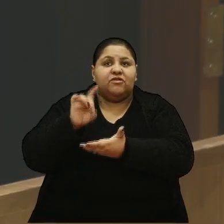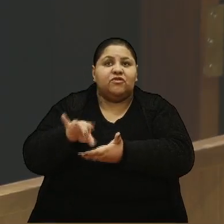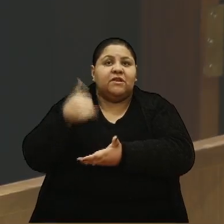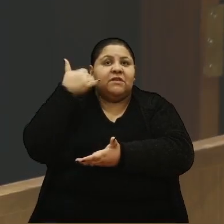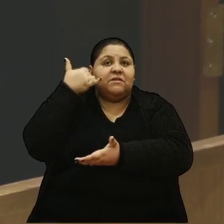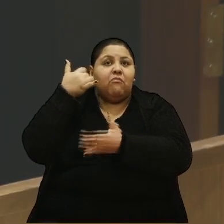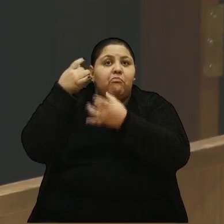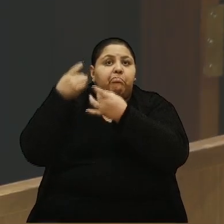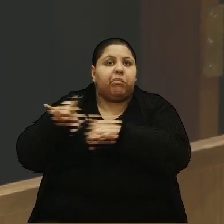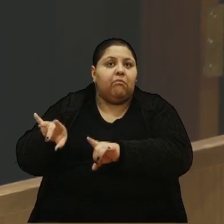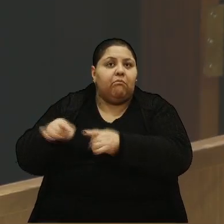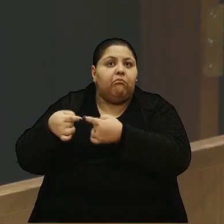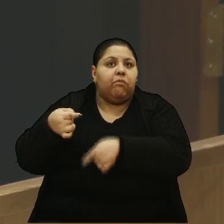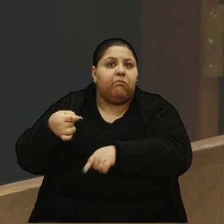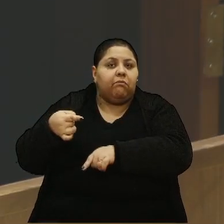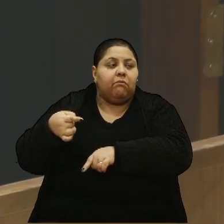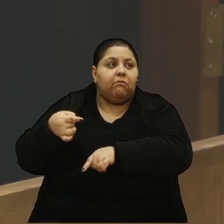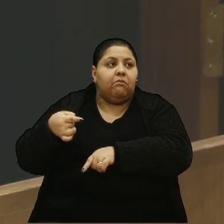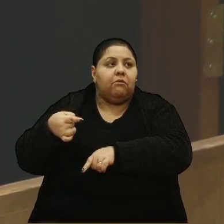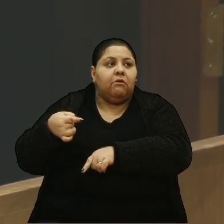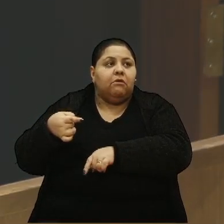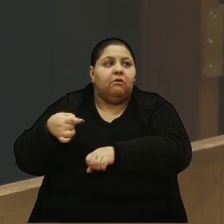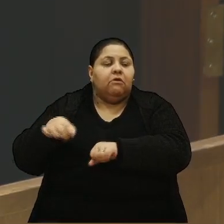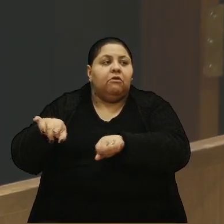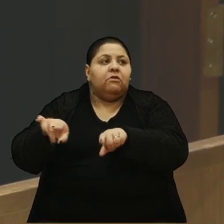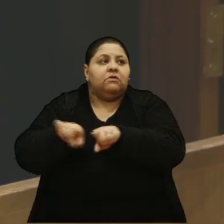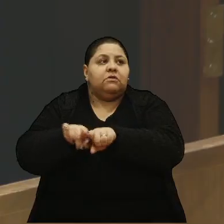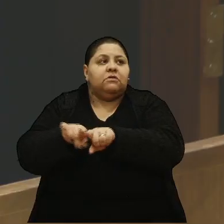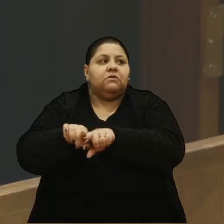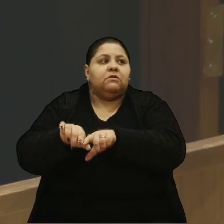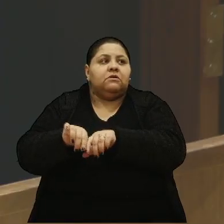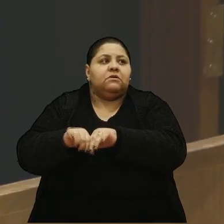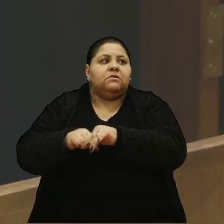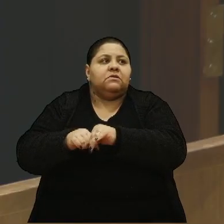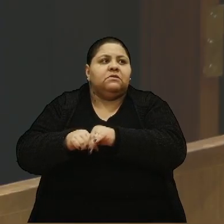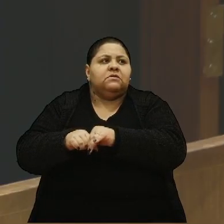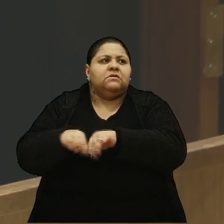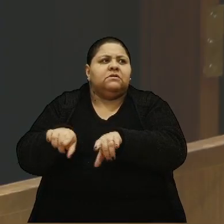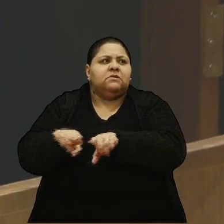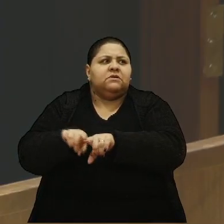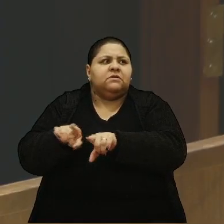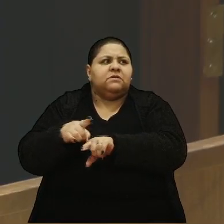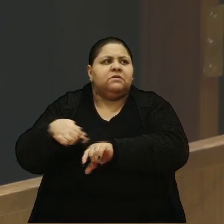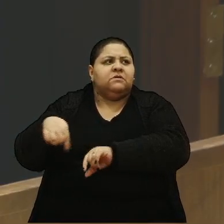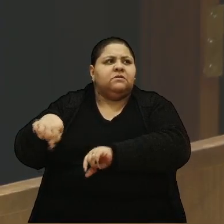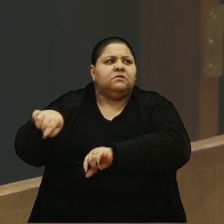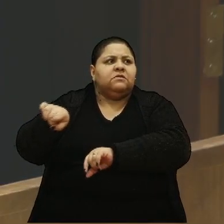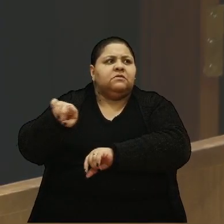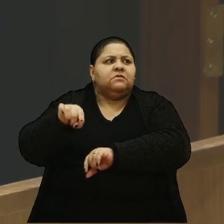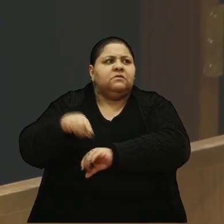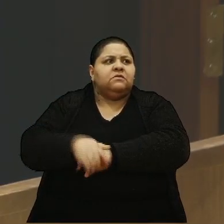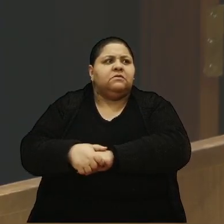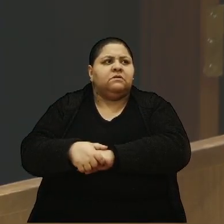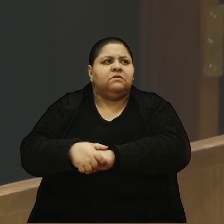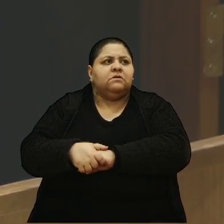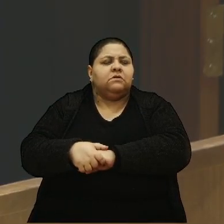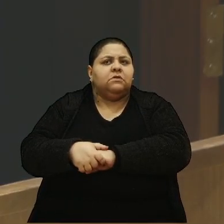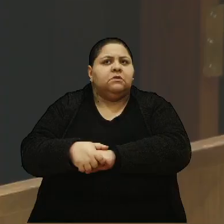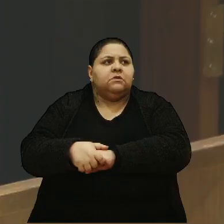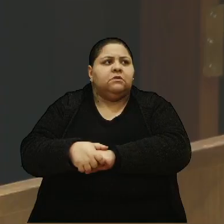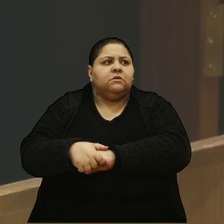caiu. Liguei novamente, a ligação caía novamente. Até que às